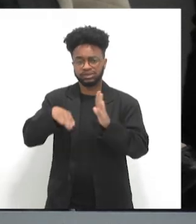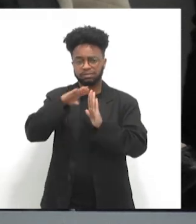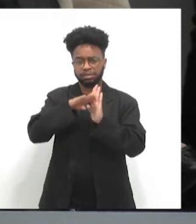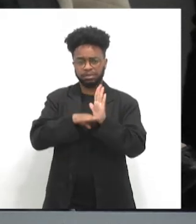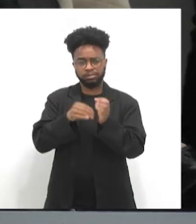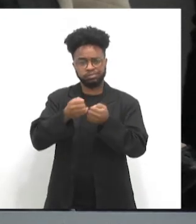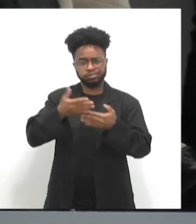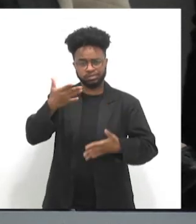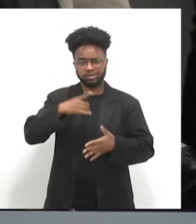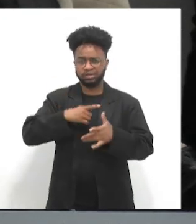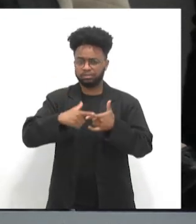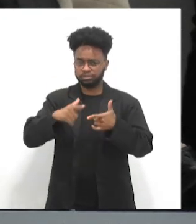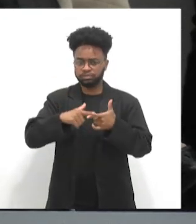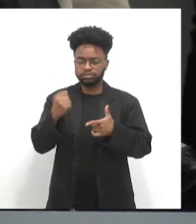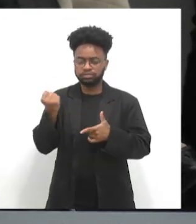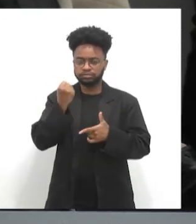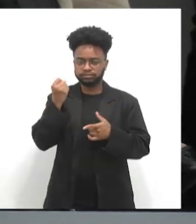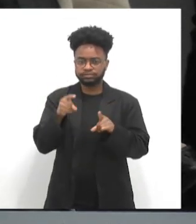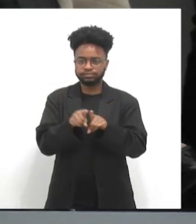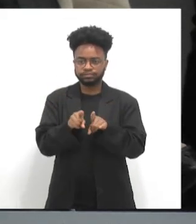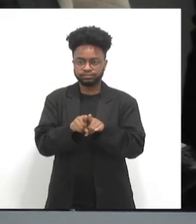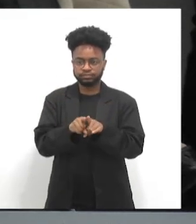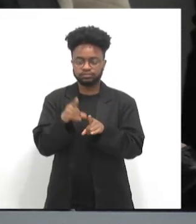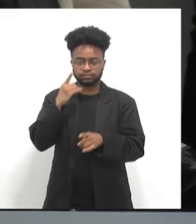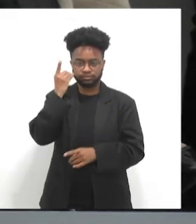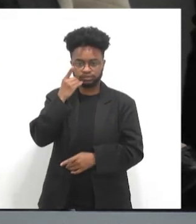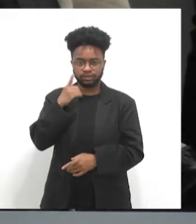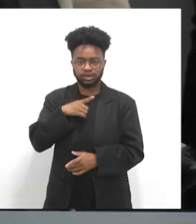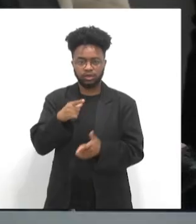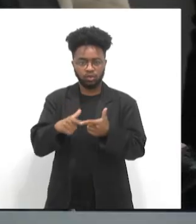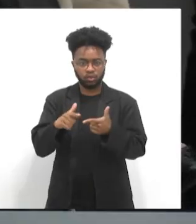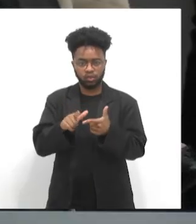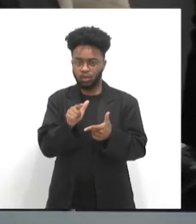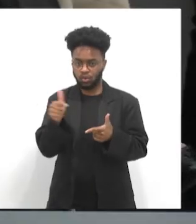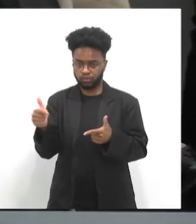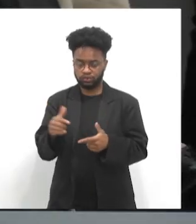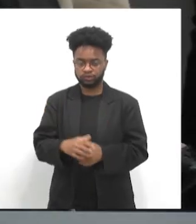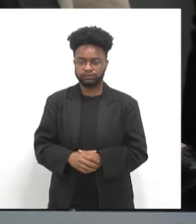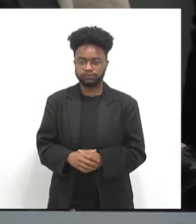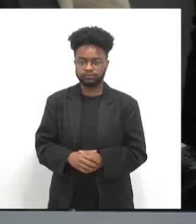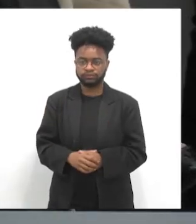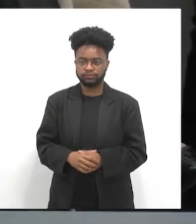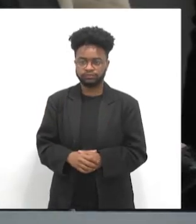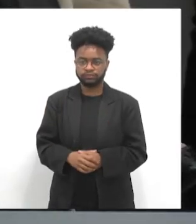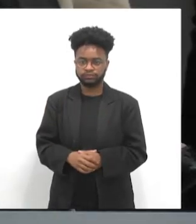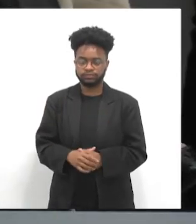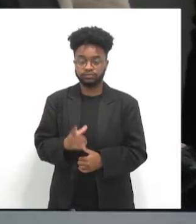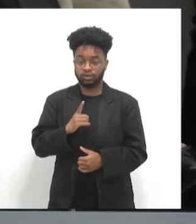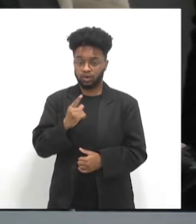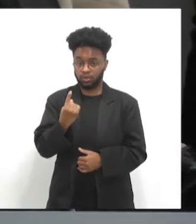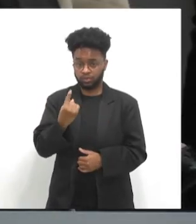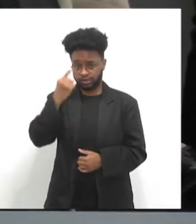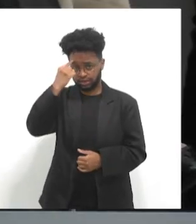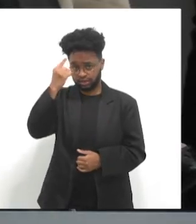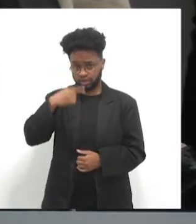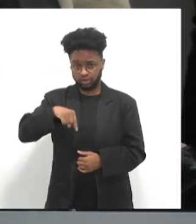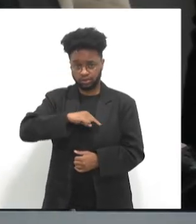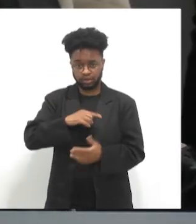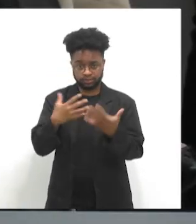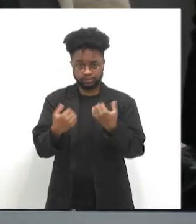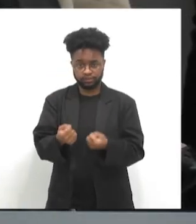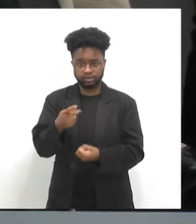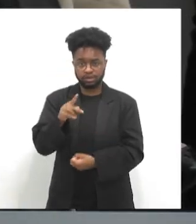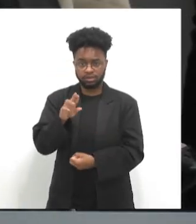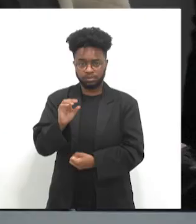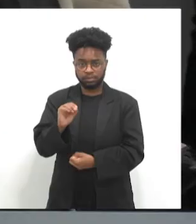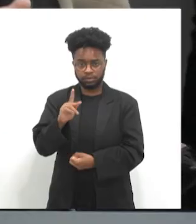muito problema. E ainda tem, deputado Quinoploc, um problema a mais. Uma das hipóteses para a gente aderir ao Propag,